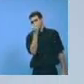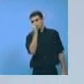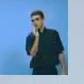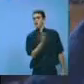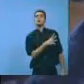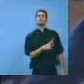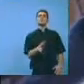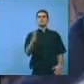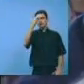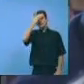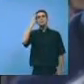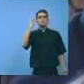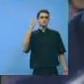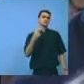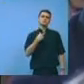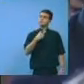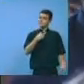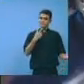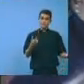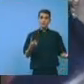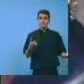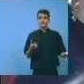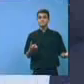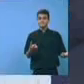Tem que ir embora, porque não cabe os dois, não cabe.